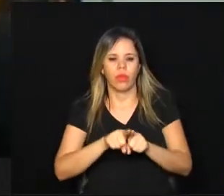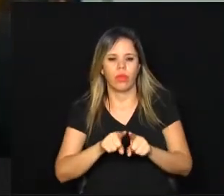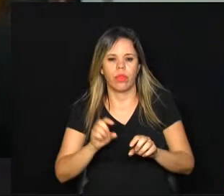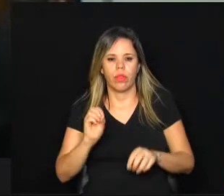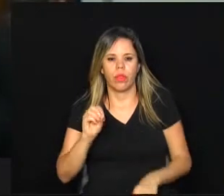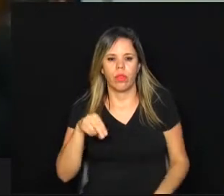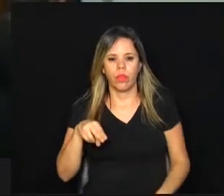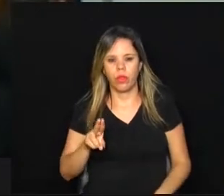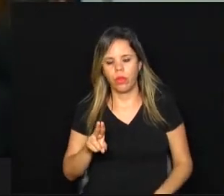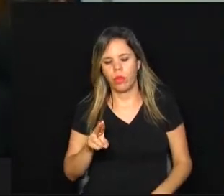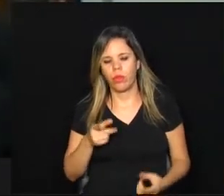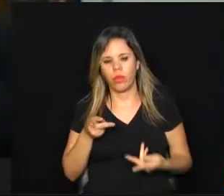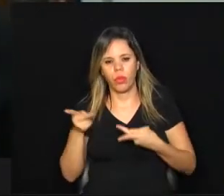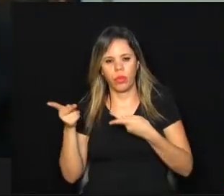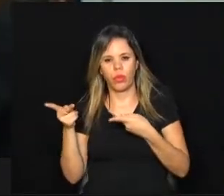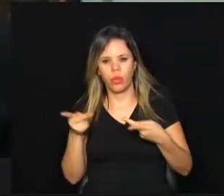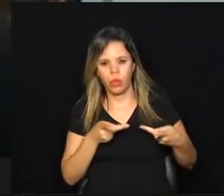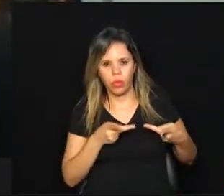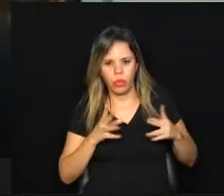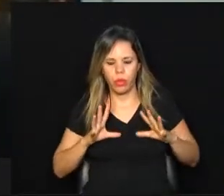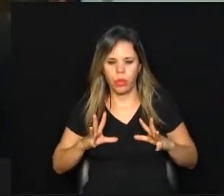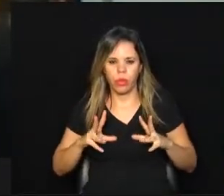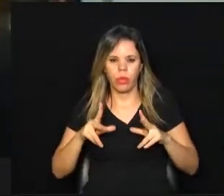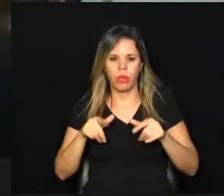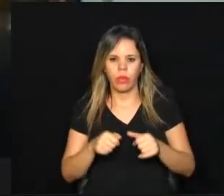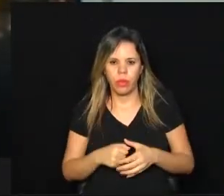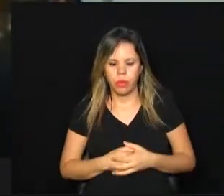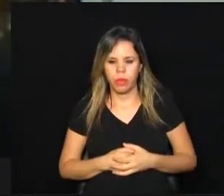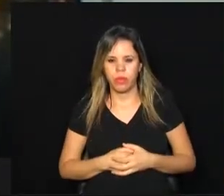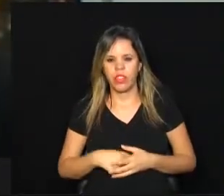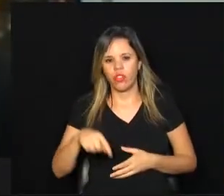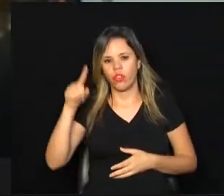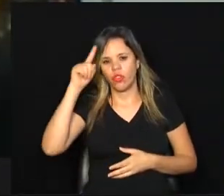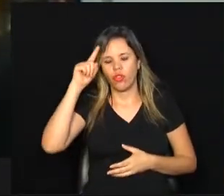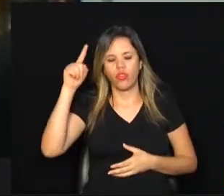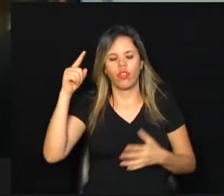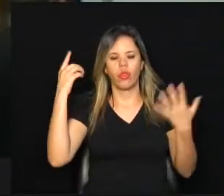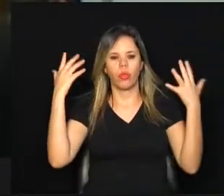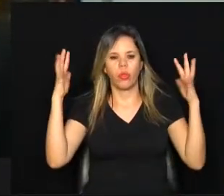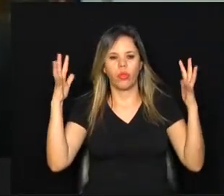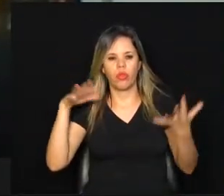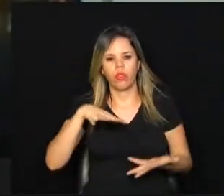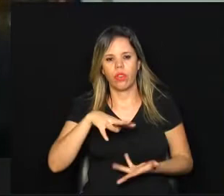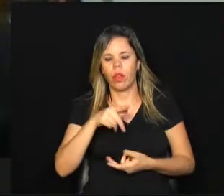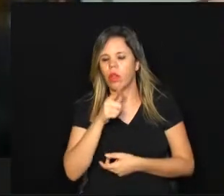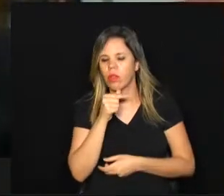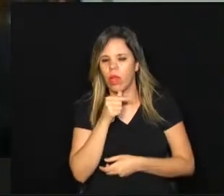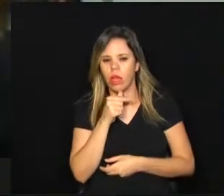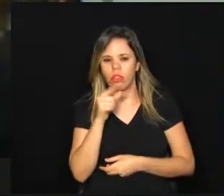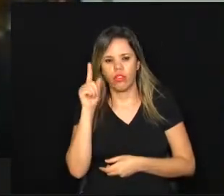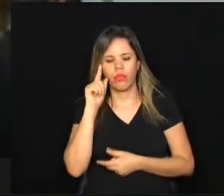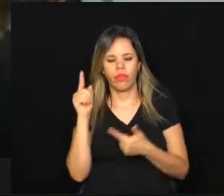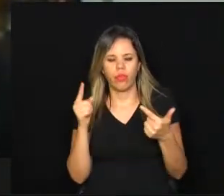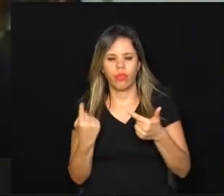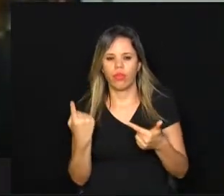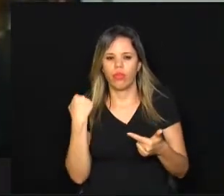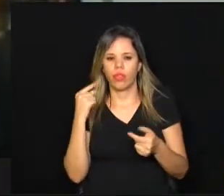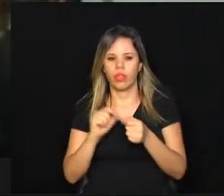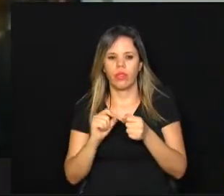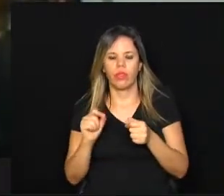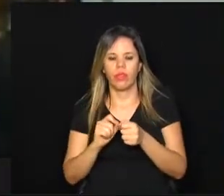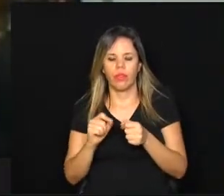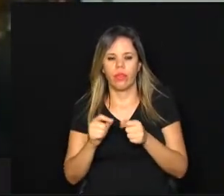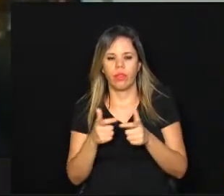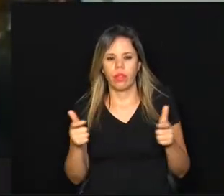né, que desde o Dia Mundial da Água, do dia 22, foi feita uma web